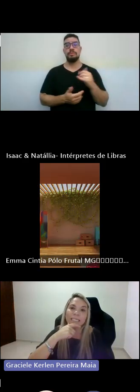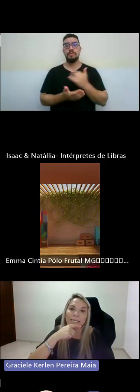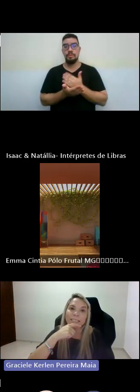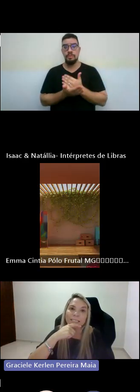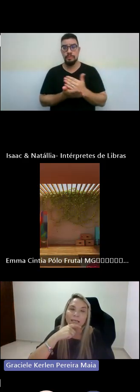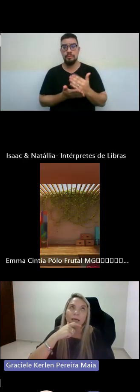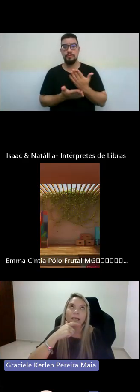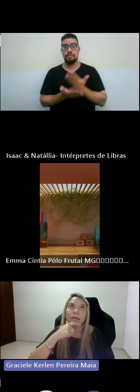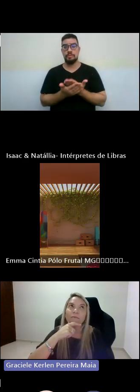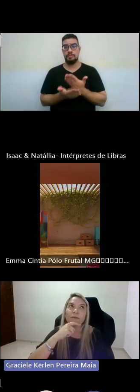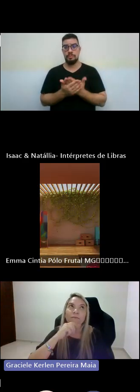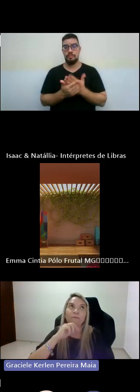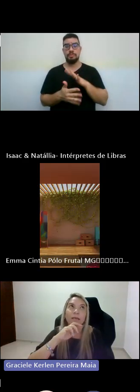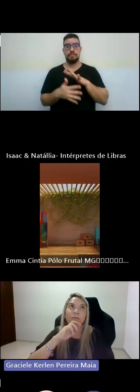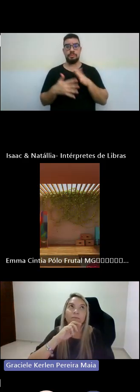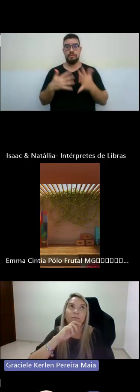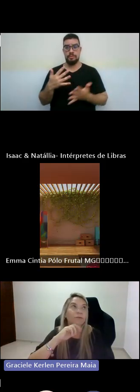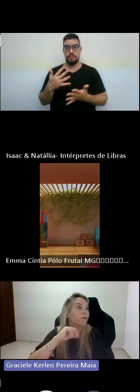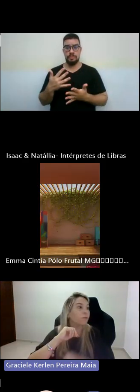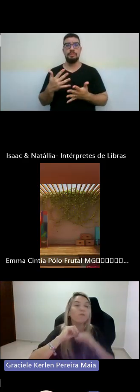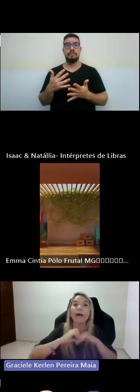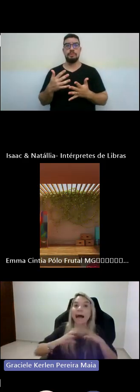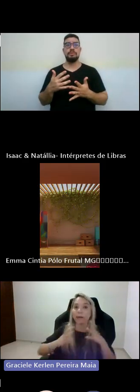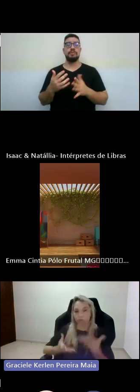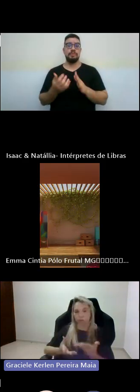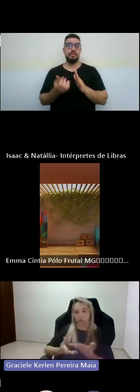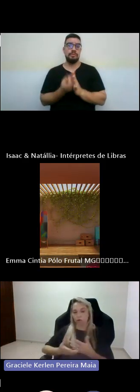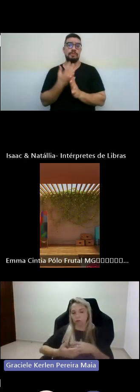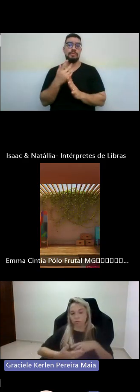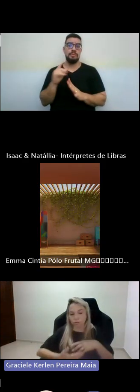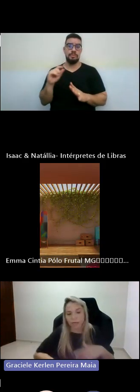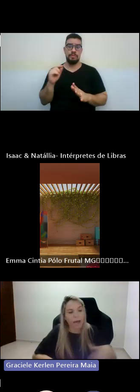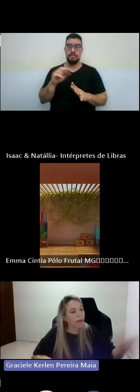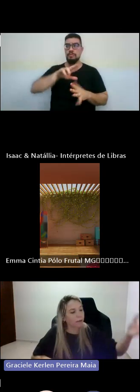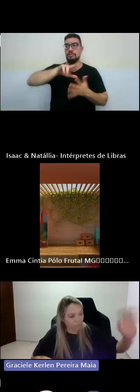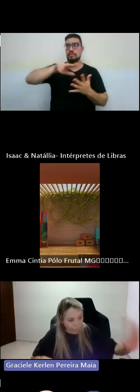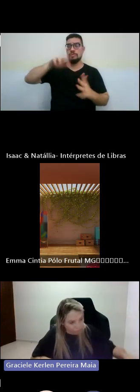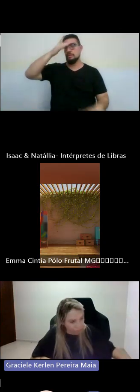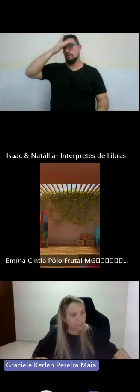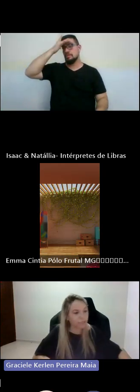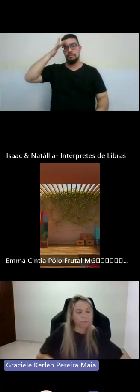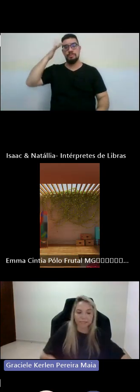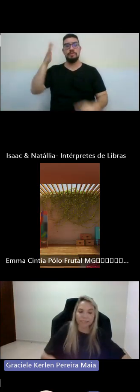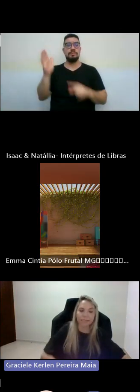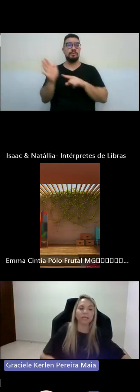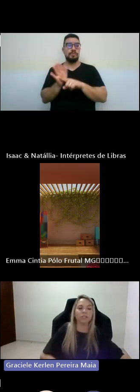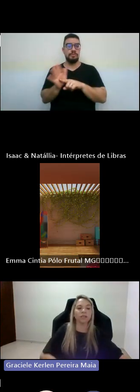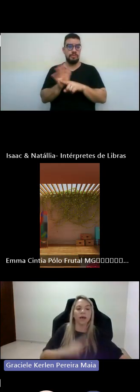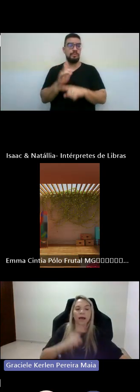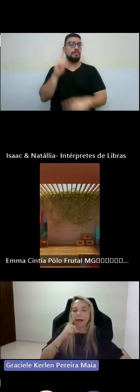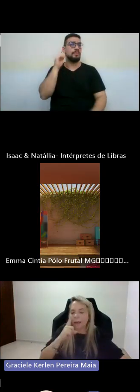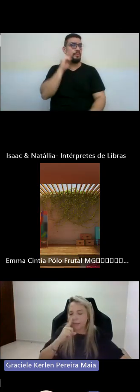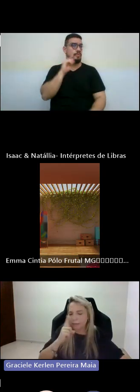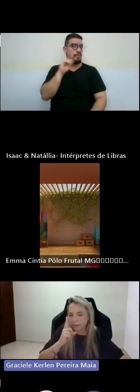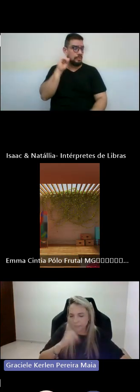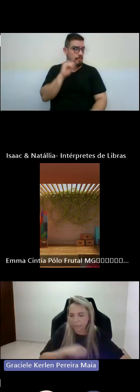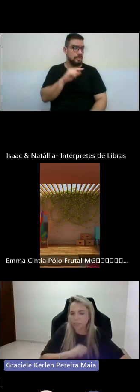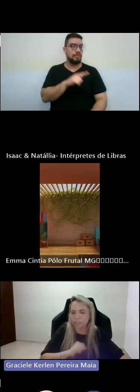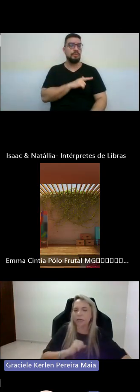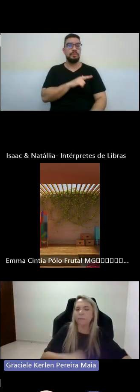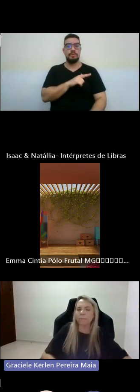de sinais, que foi feito por vários estudiosos. A Ronice está presente,